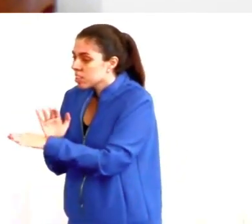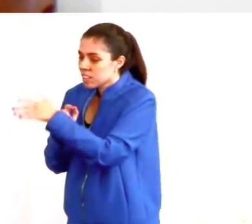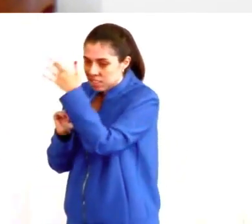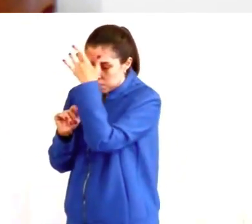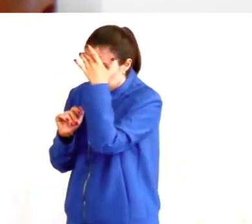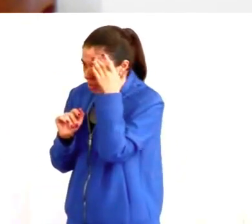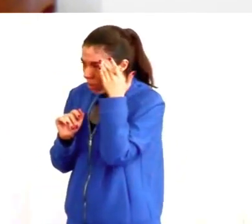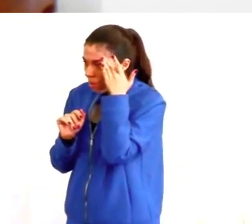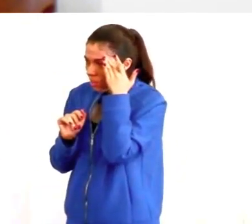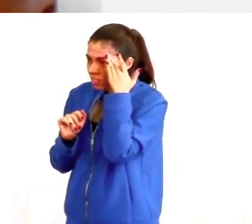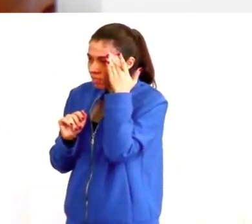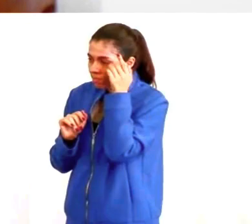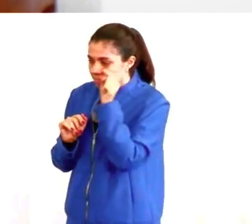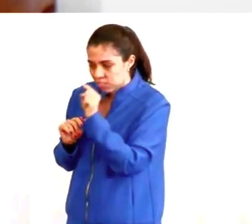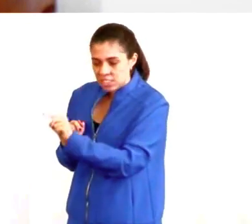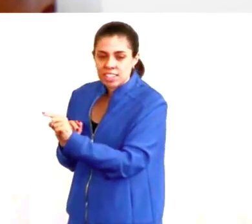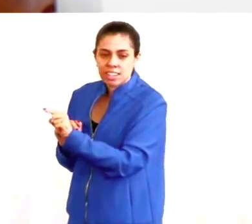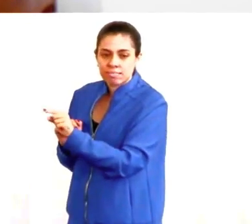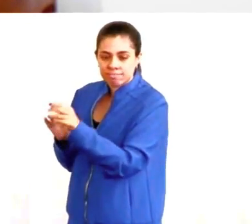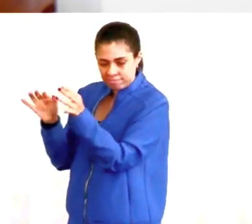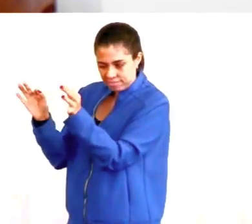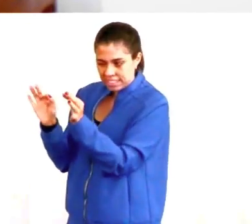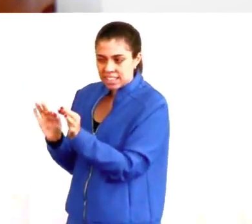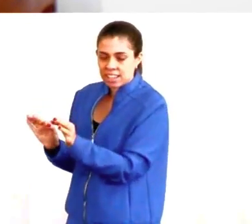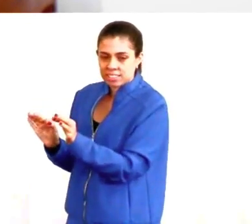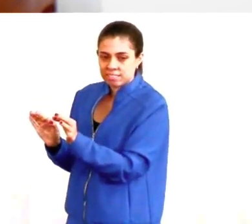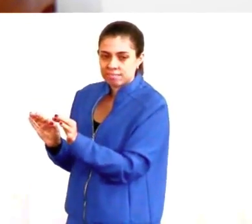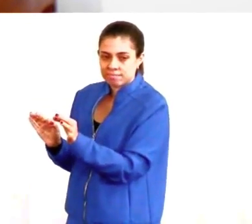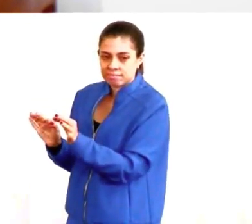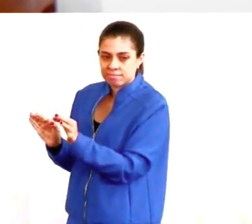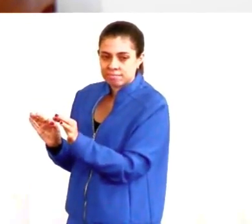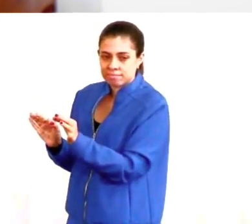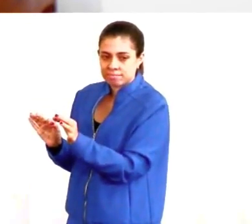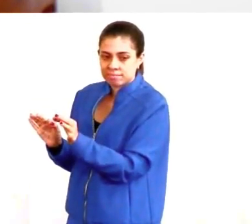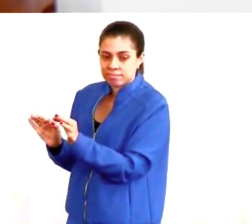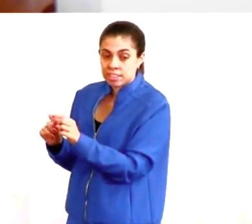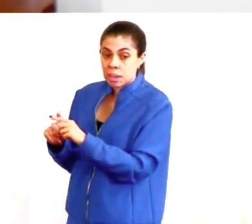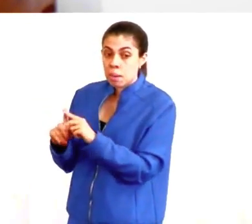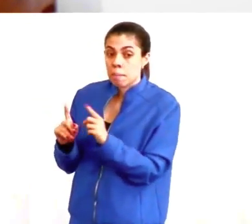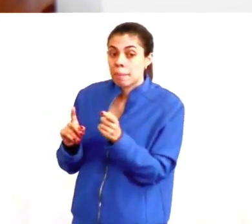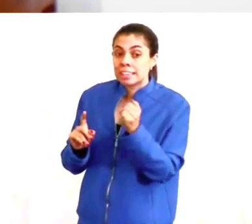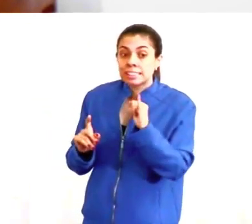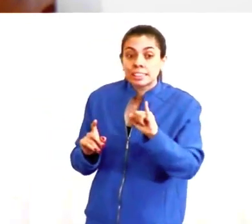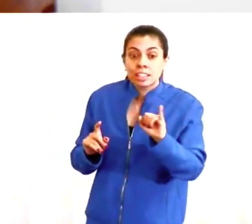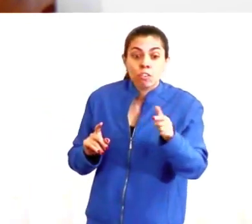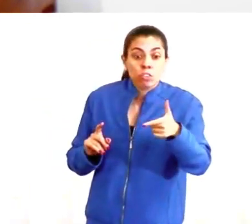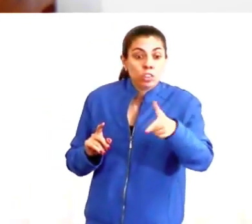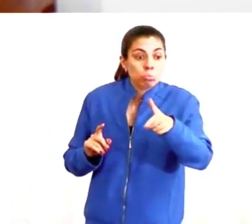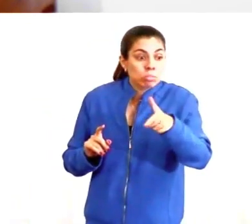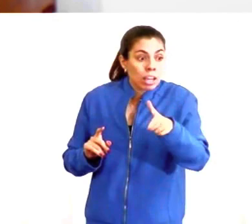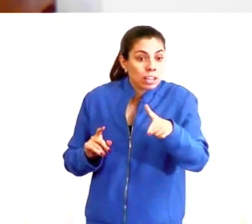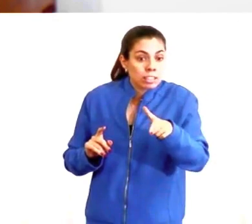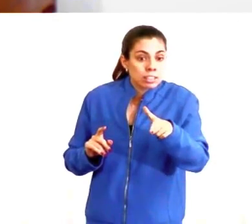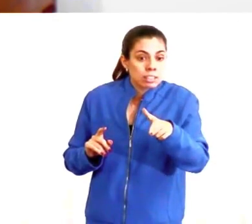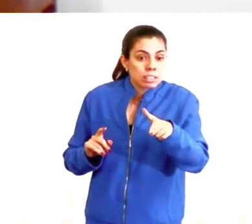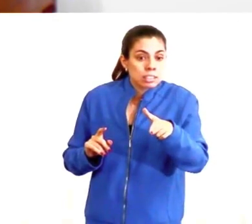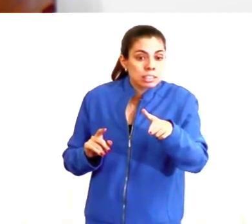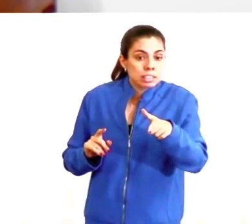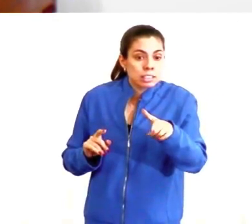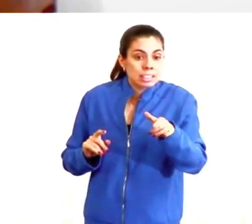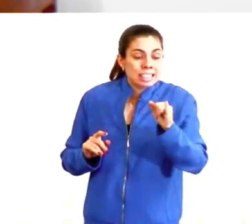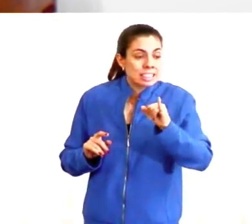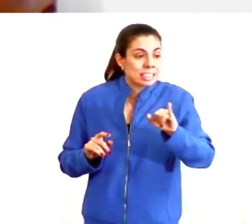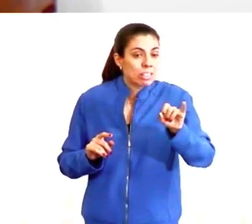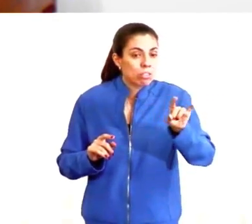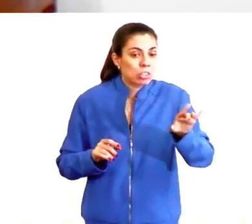testemunho eloquente da ressurreição. Se você não tem discípulos, se você não faz, se 2000 anos depois isso